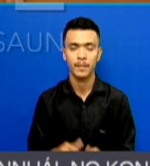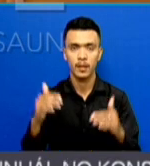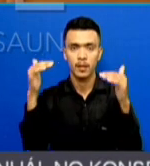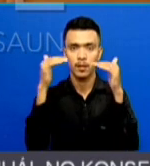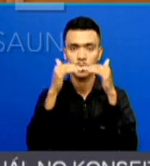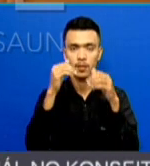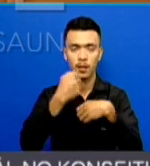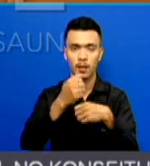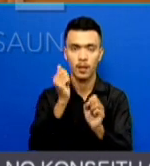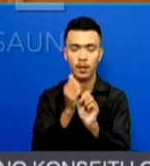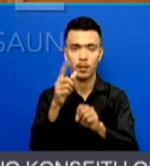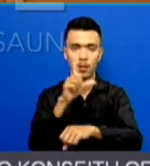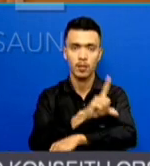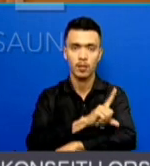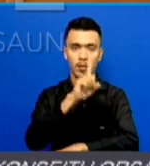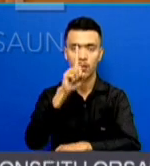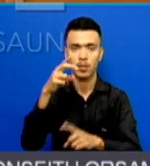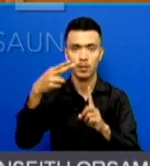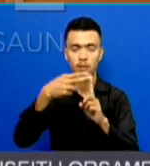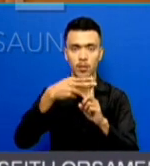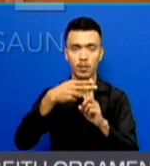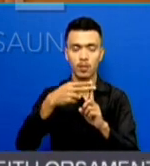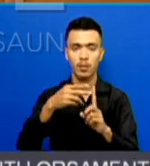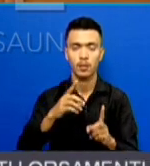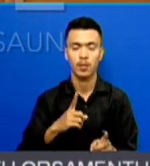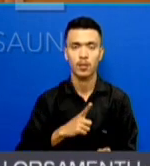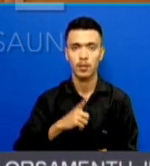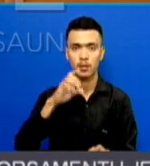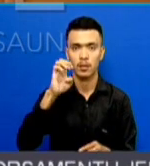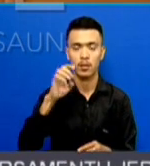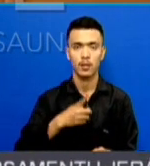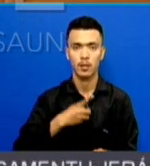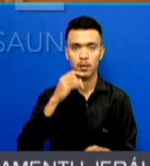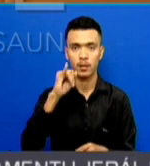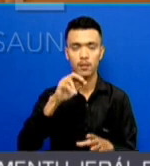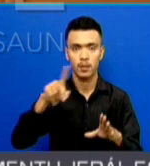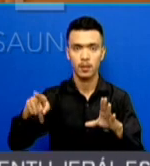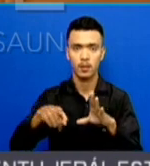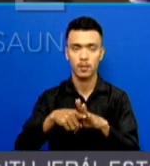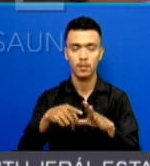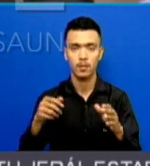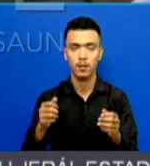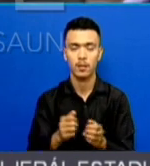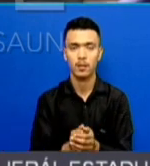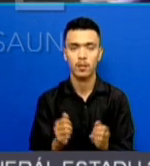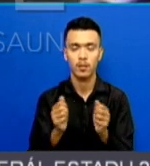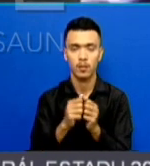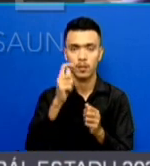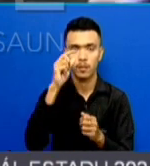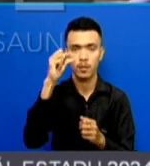Workshop ne halau durante loron ide e hotel novo turismo lisidere dili debe participa os entidades relevantes Timor